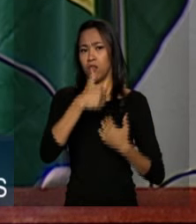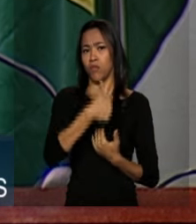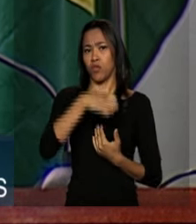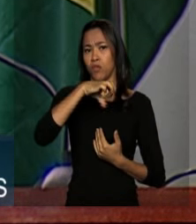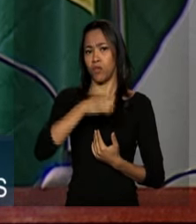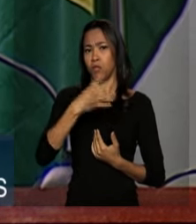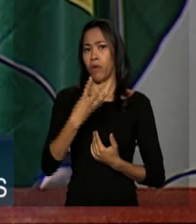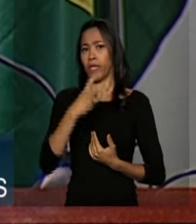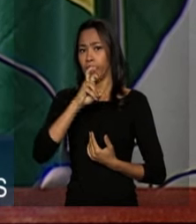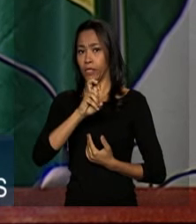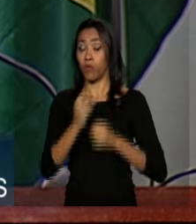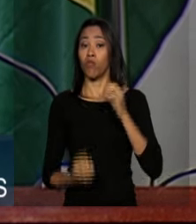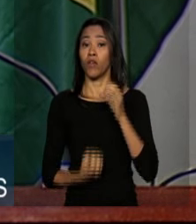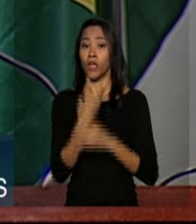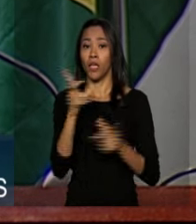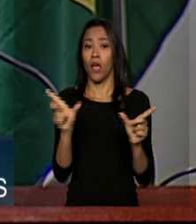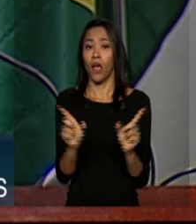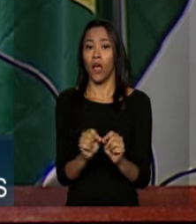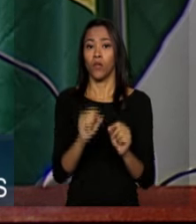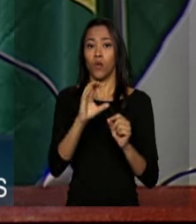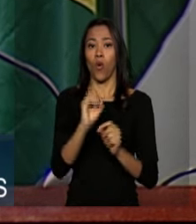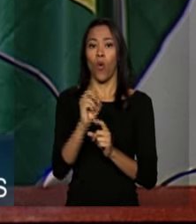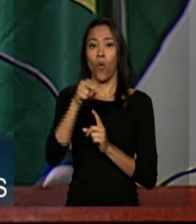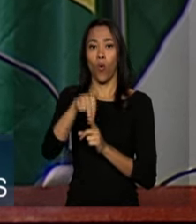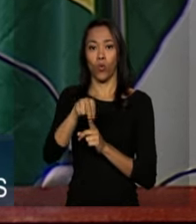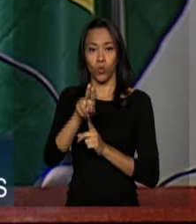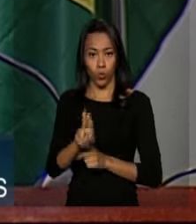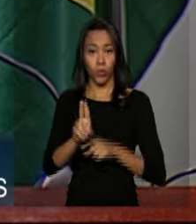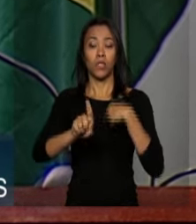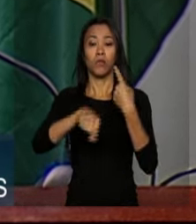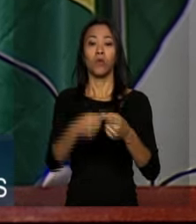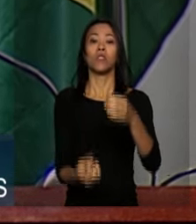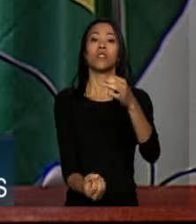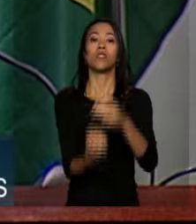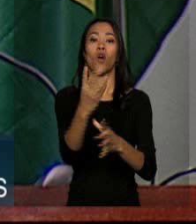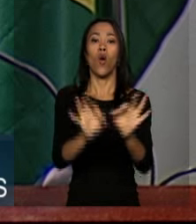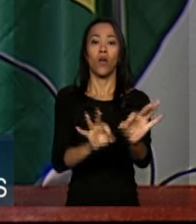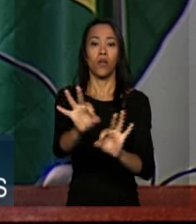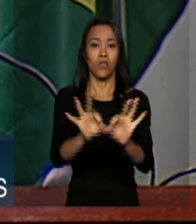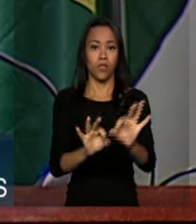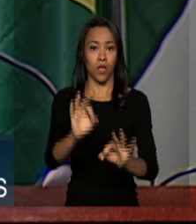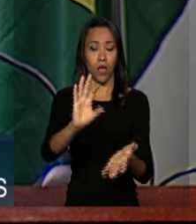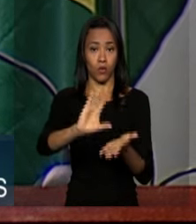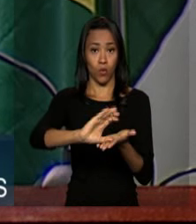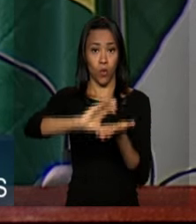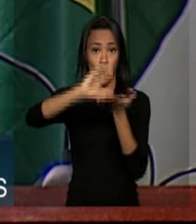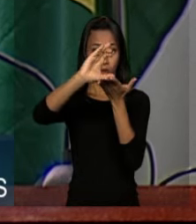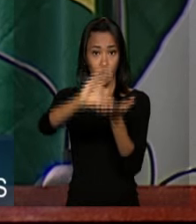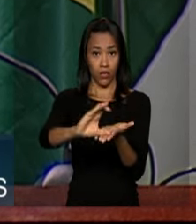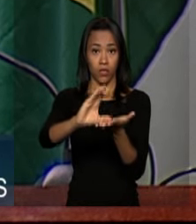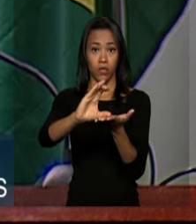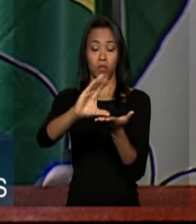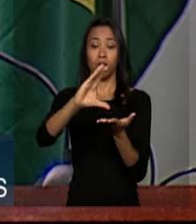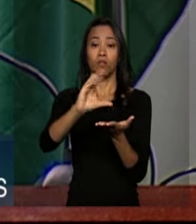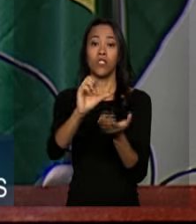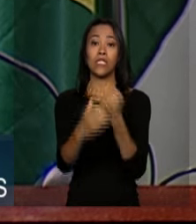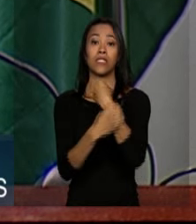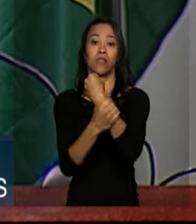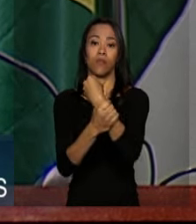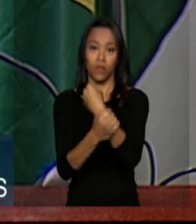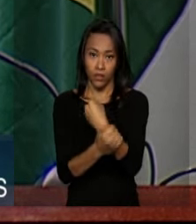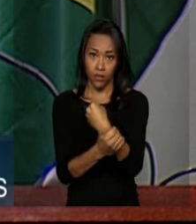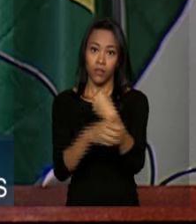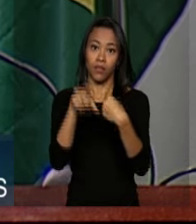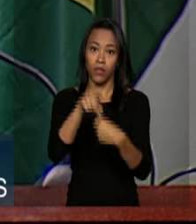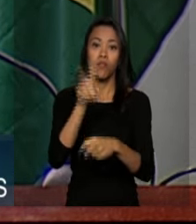a ONU foi criado e seu Conselho de Segurança passou a ser encarregado de zelar pela paz e pela